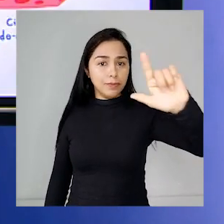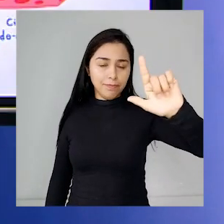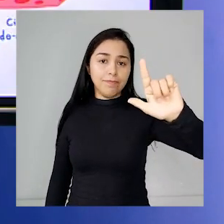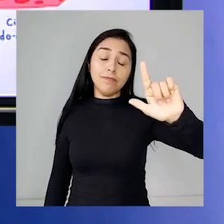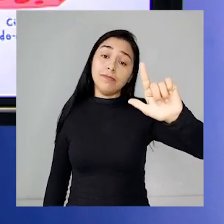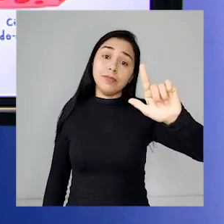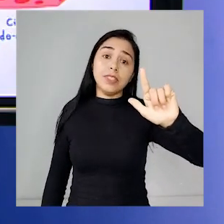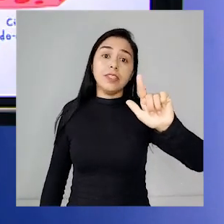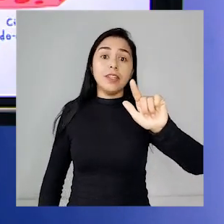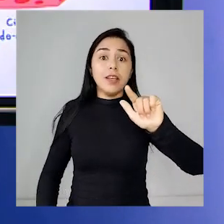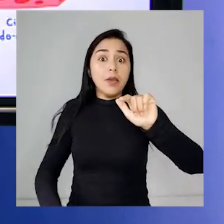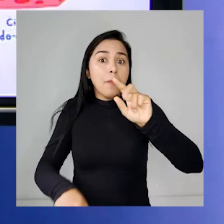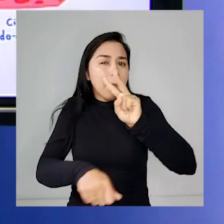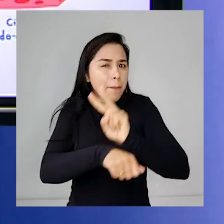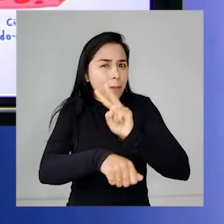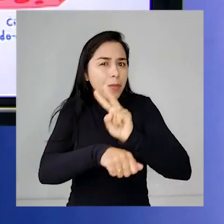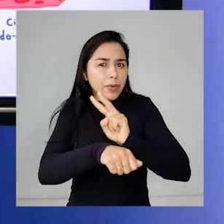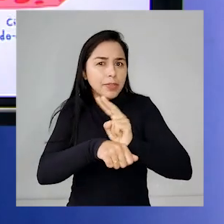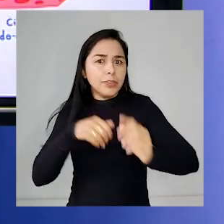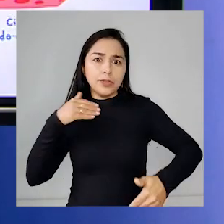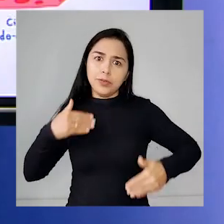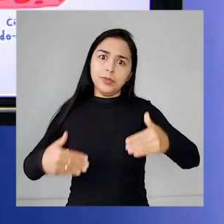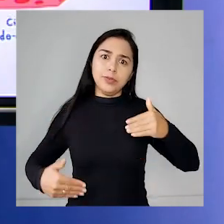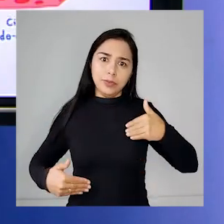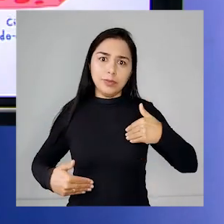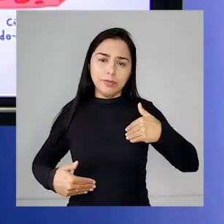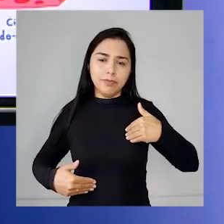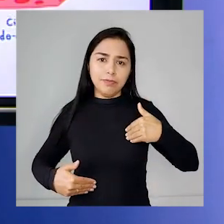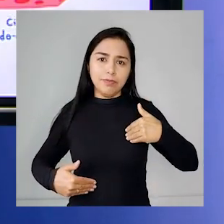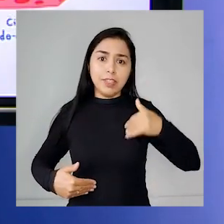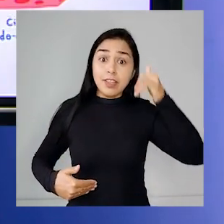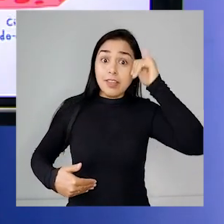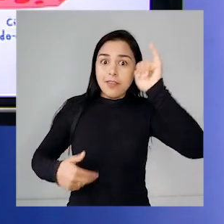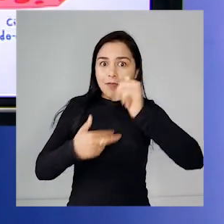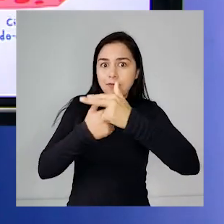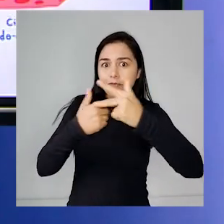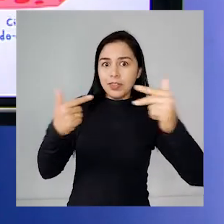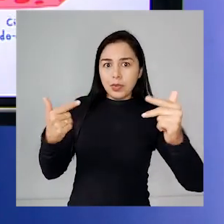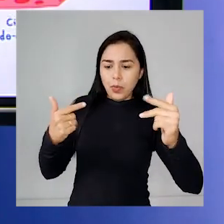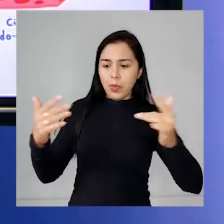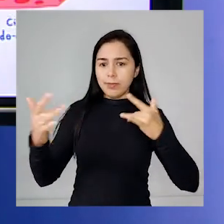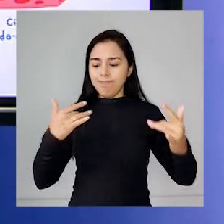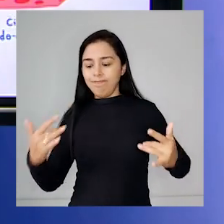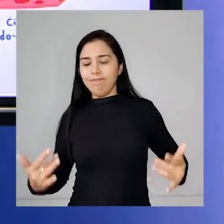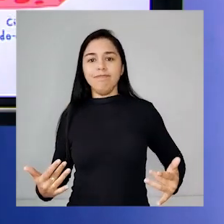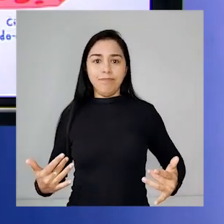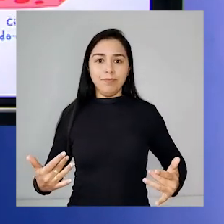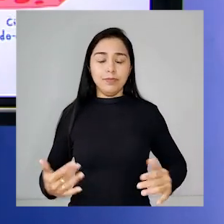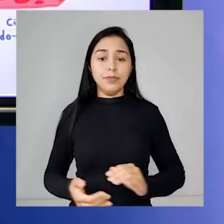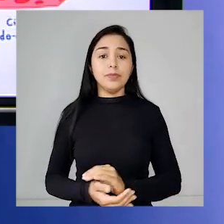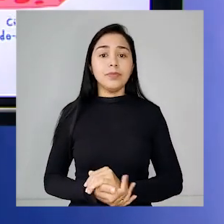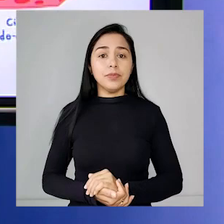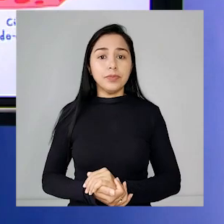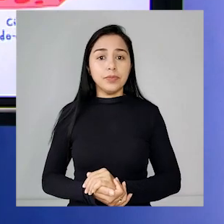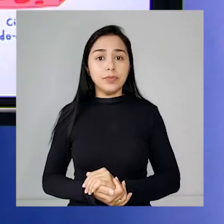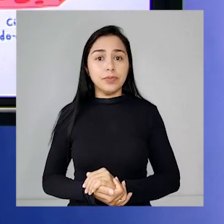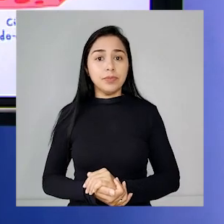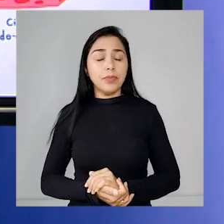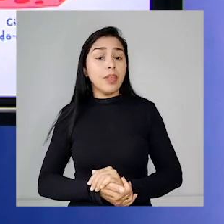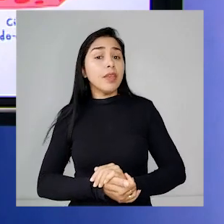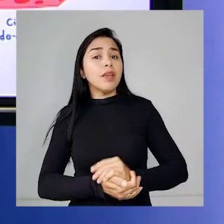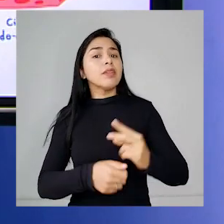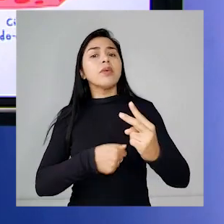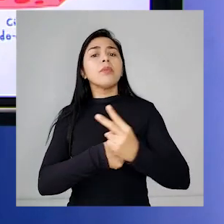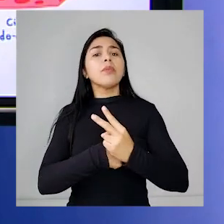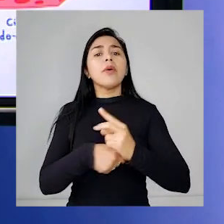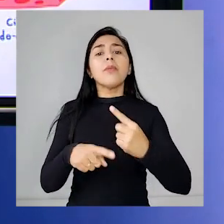protege contra agentes externos, por exemplo. Essa proteção se dá especialmente